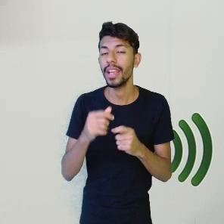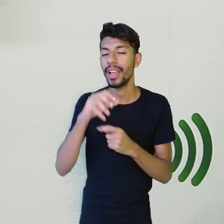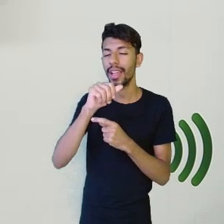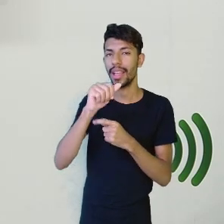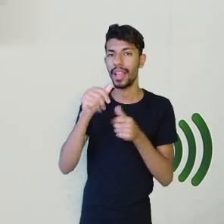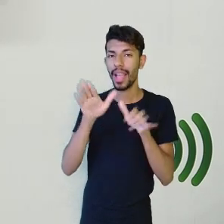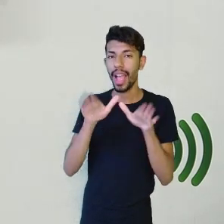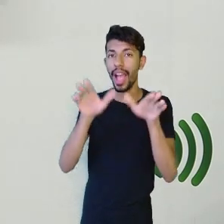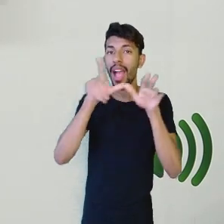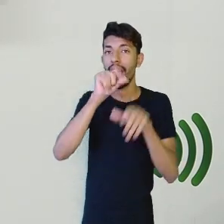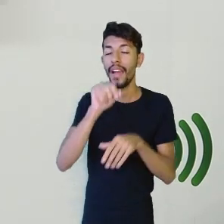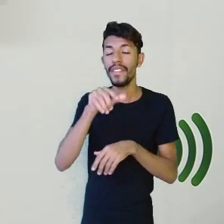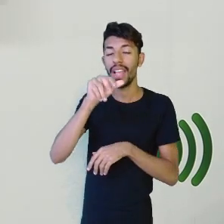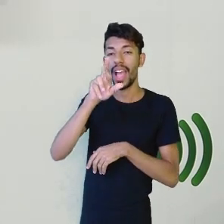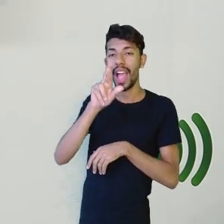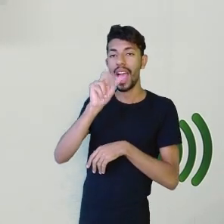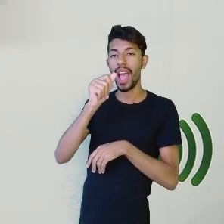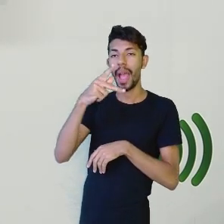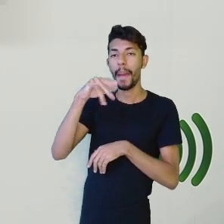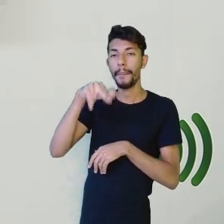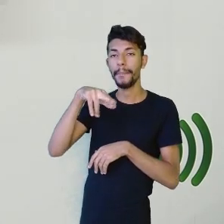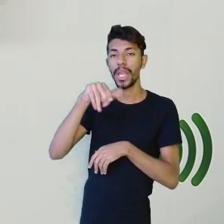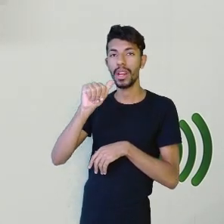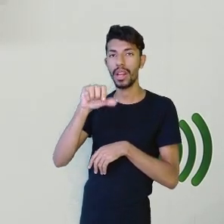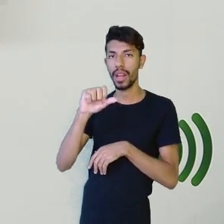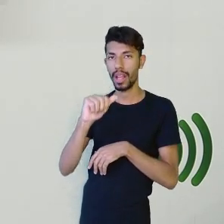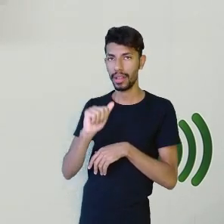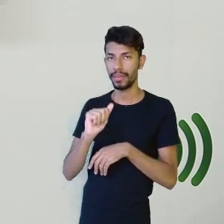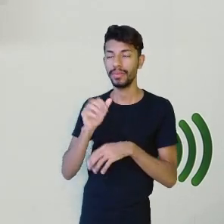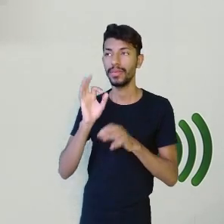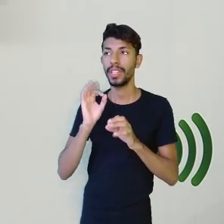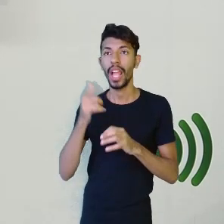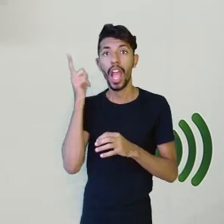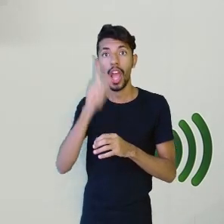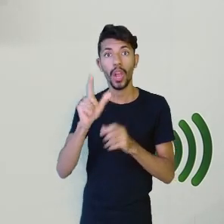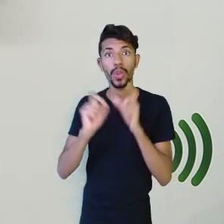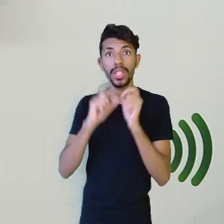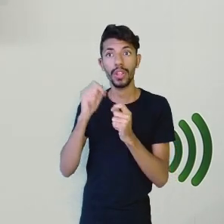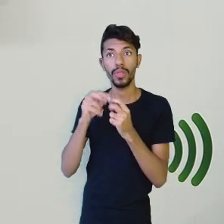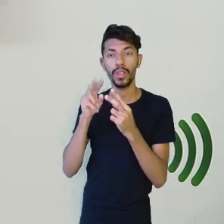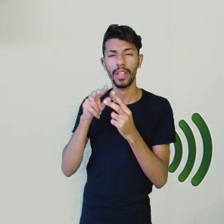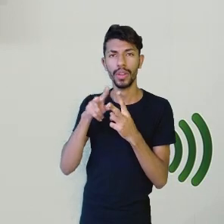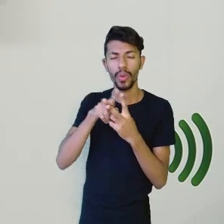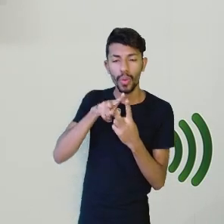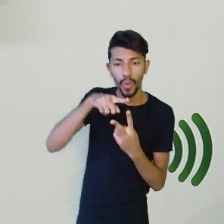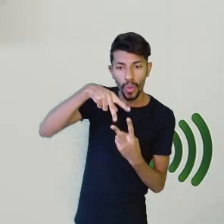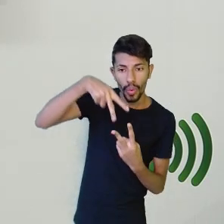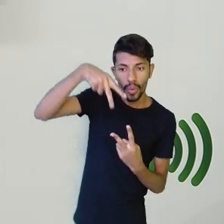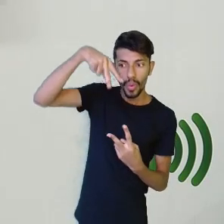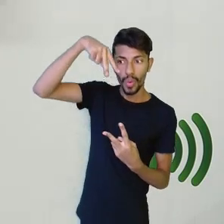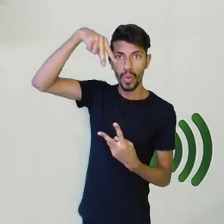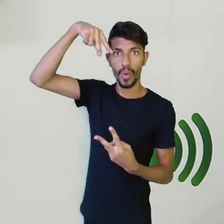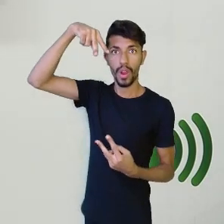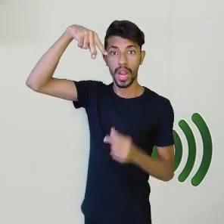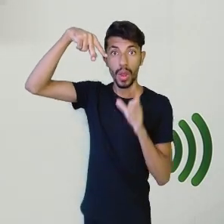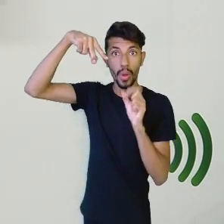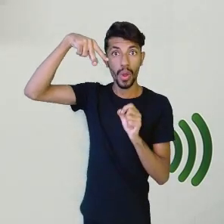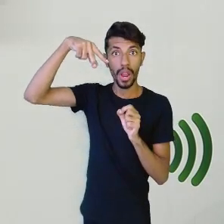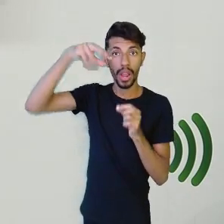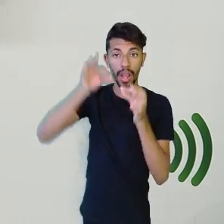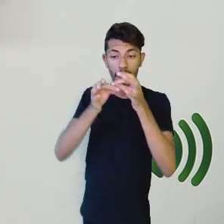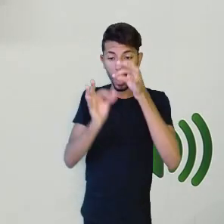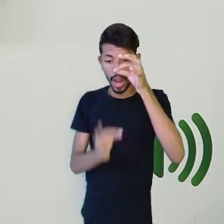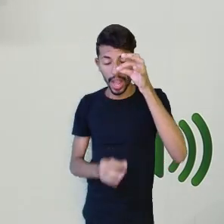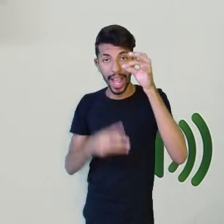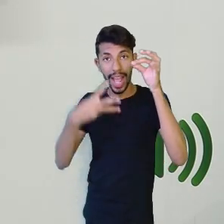está falando aqui no slide, ó, elas conseguem enxergar a 30 metros de altura, que é uma distância muito considerável,